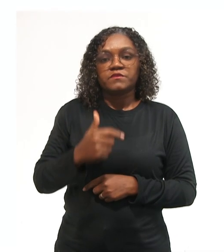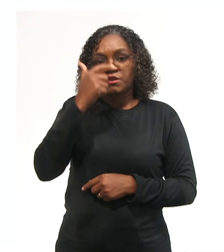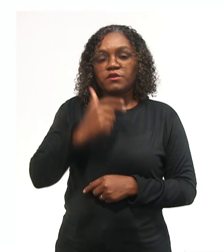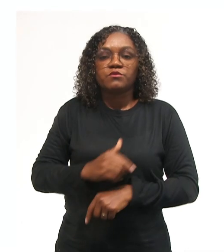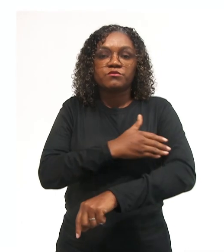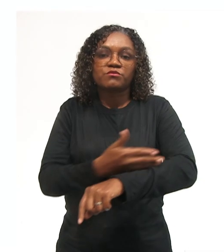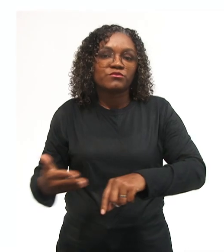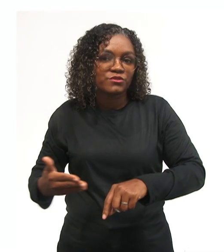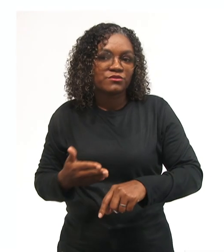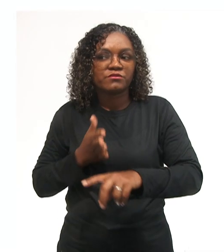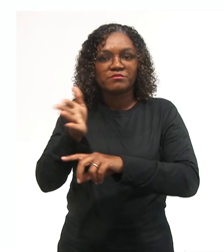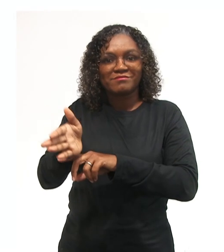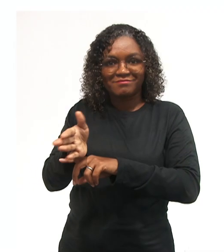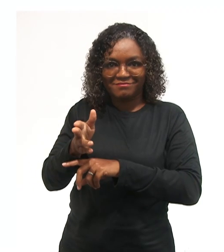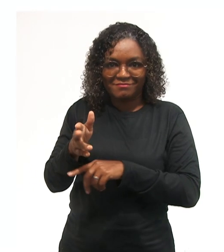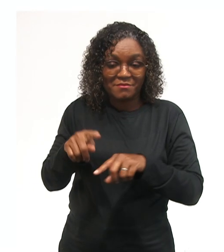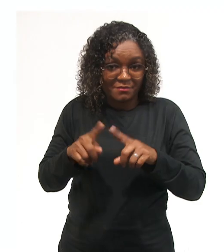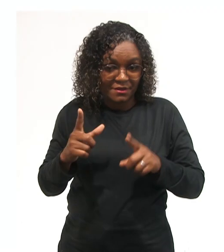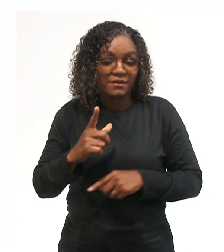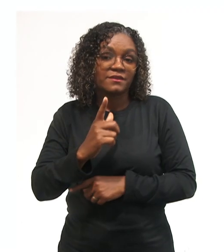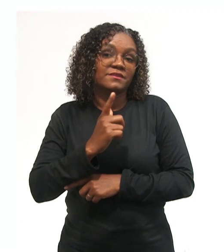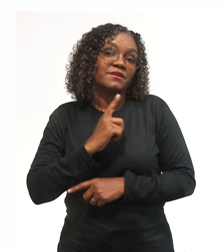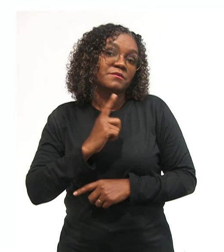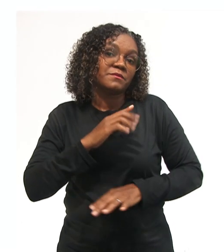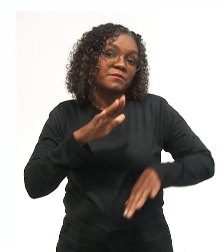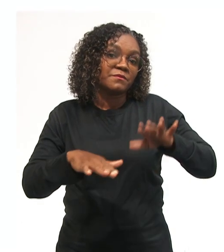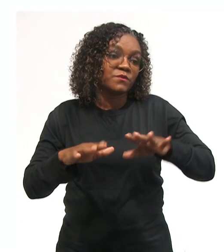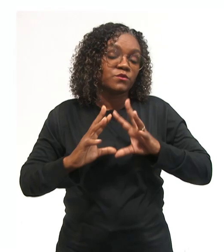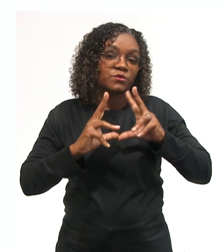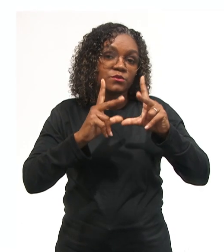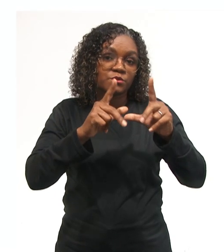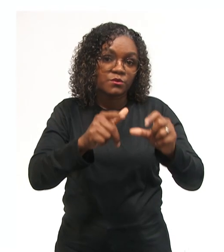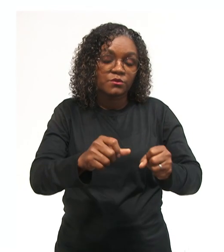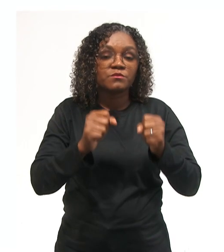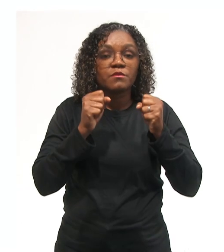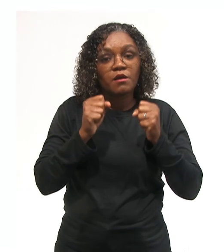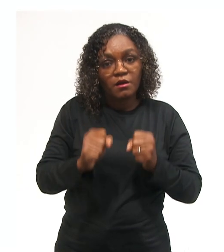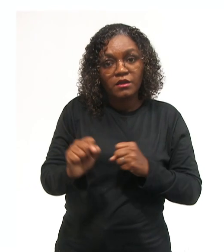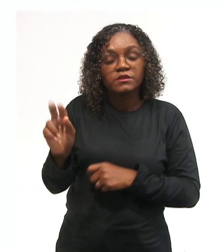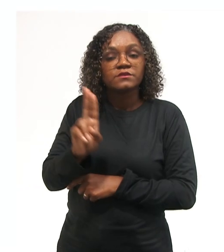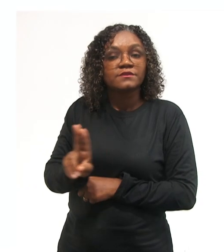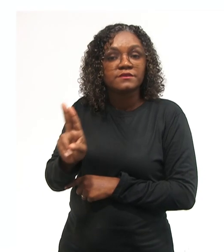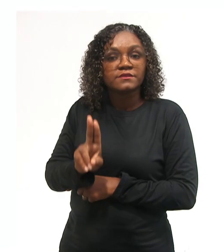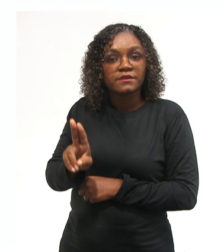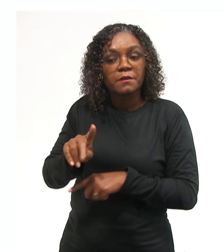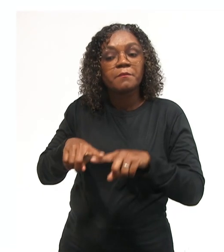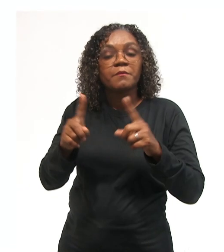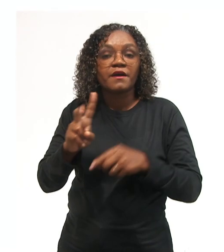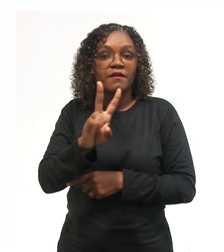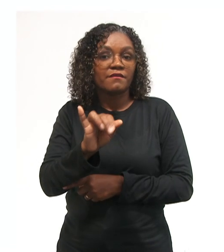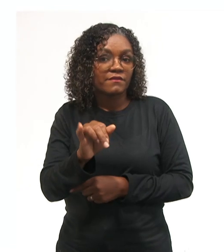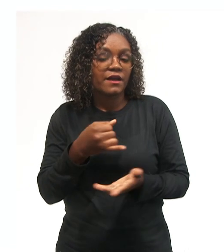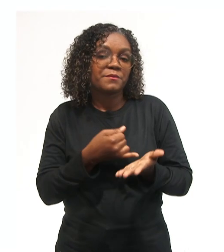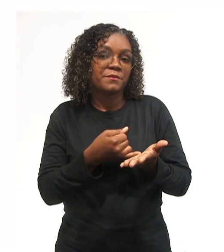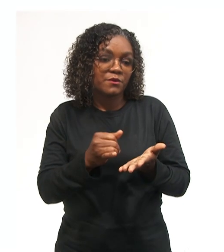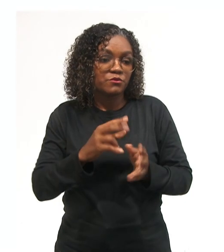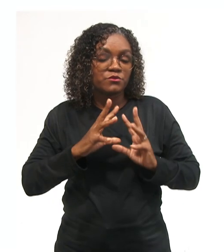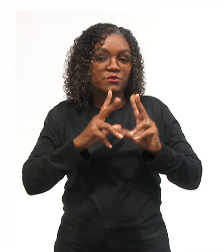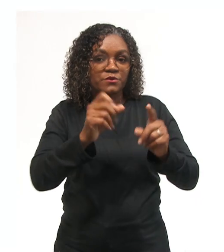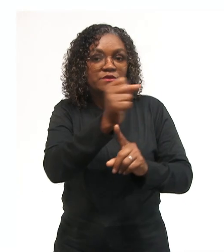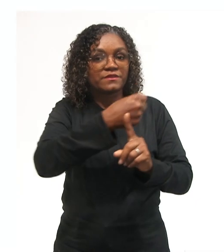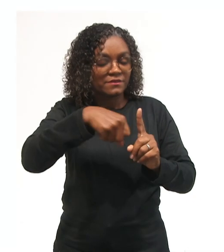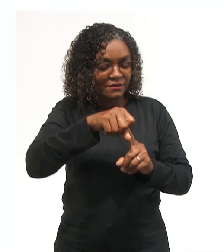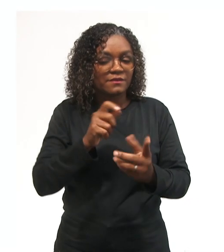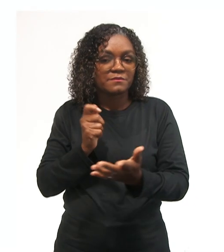biblioteca, né, compulsoriamente todos vão contribuir com imposto para que elas